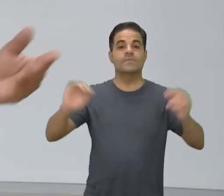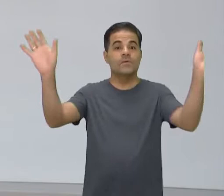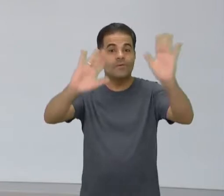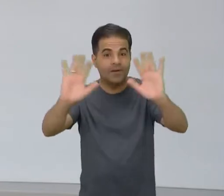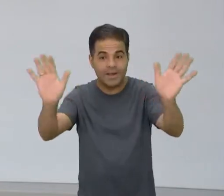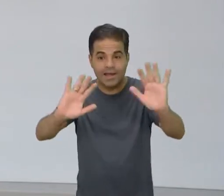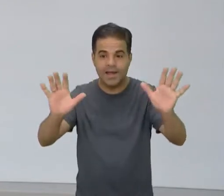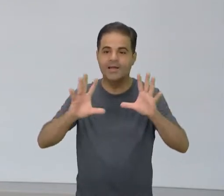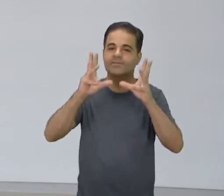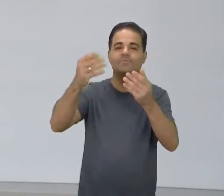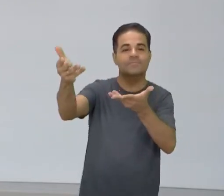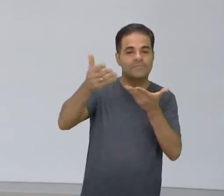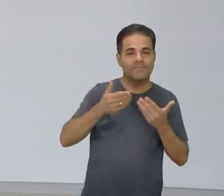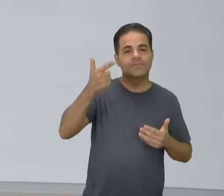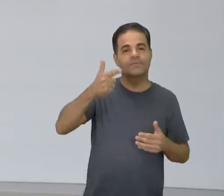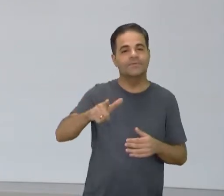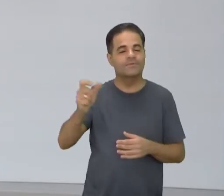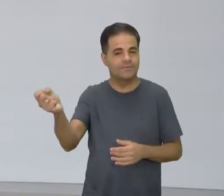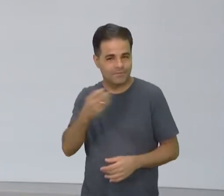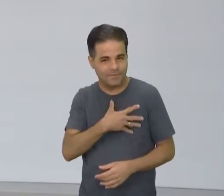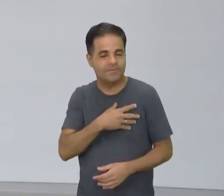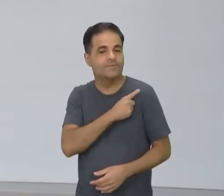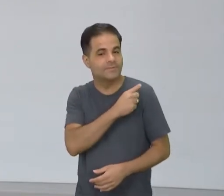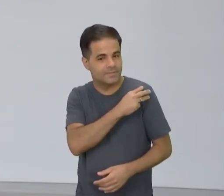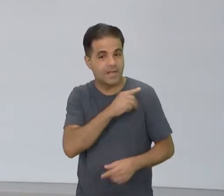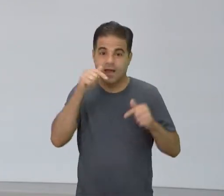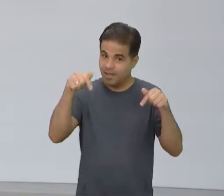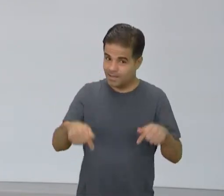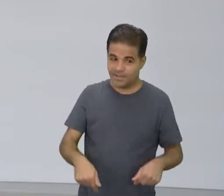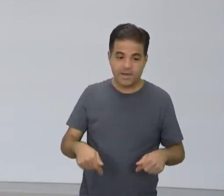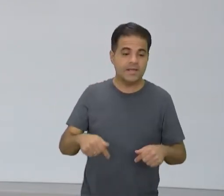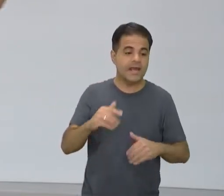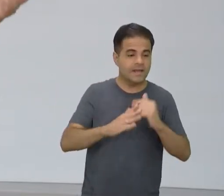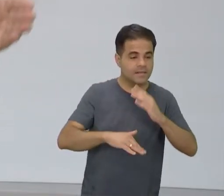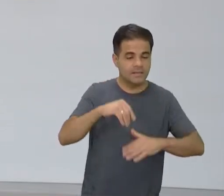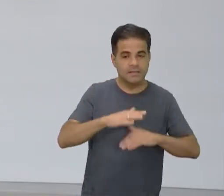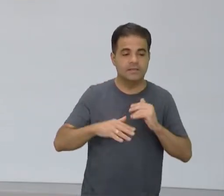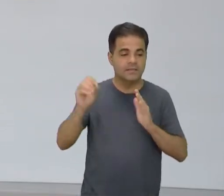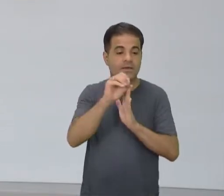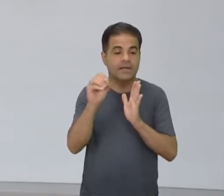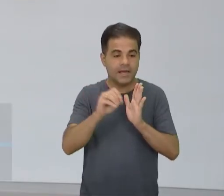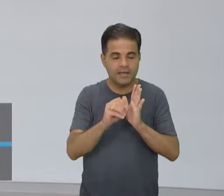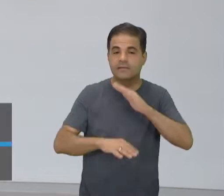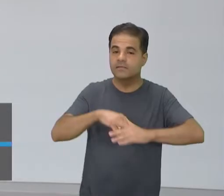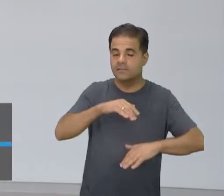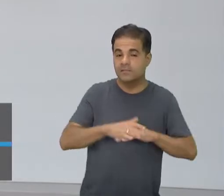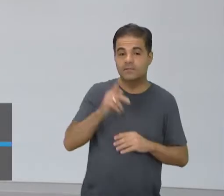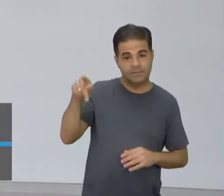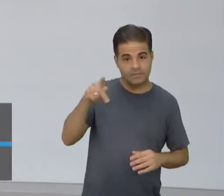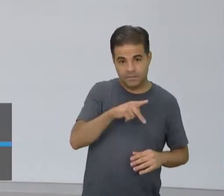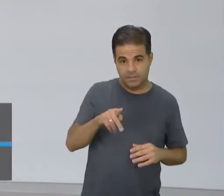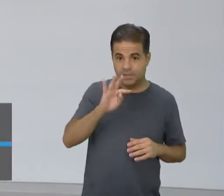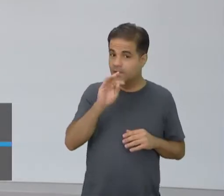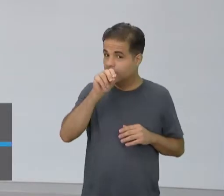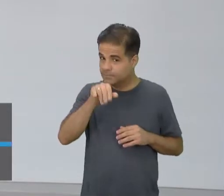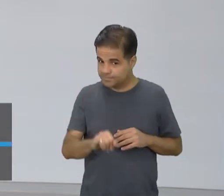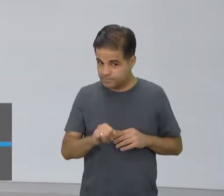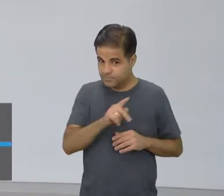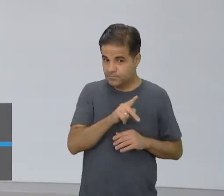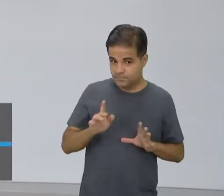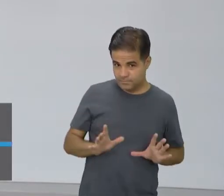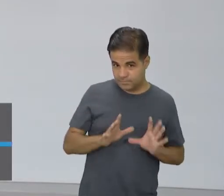Olá, sejam muito bem-vindos ao novo ensino médio de São Paulo aqui no CMSP. Eu sou o Tony, seu professor de